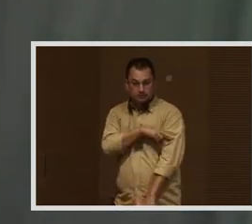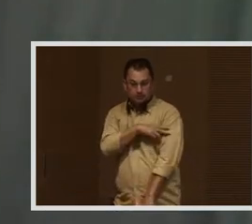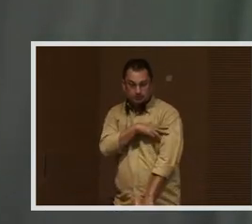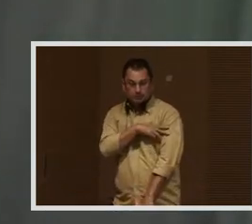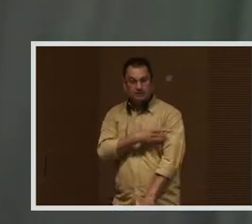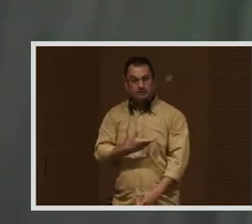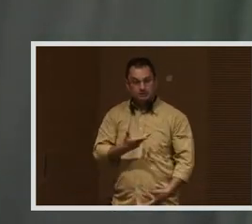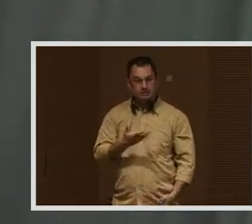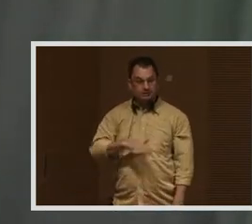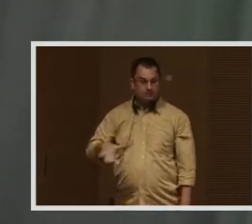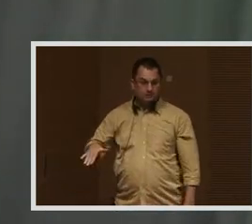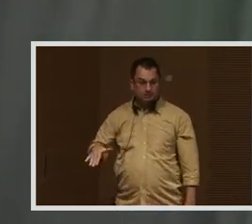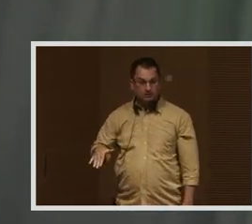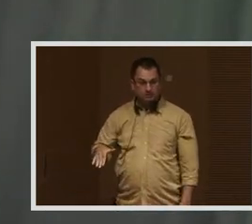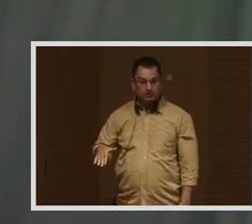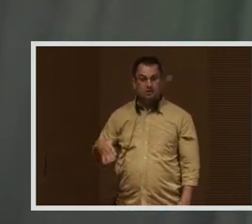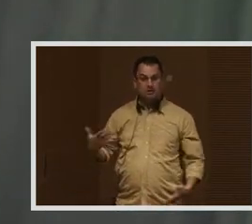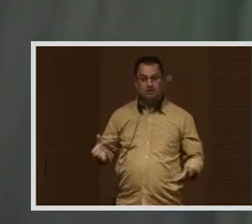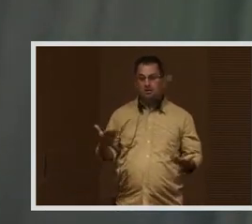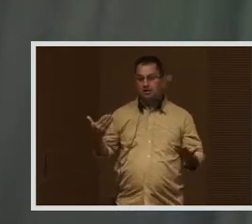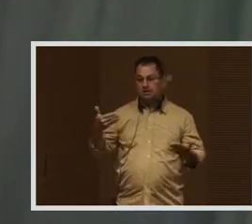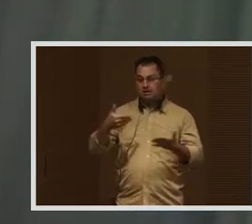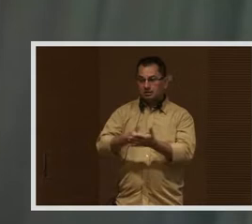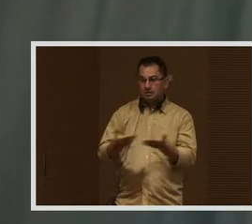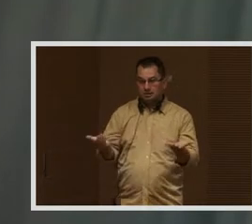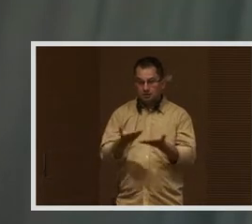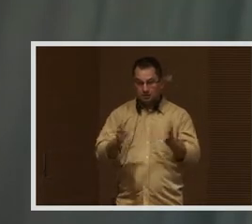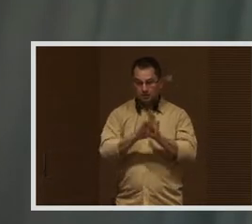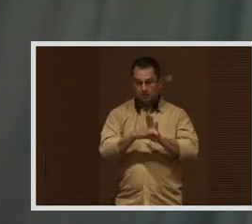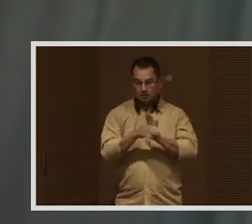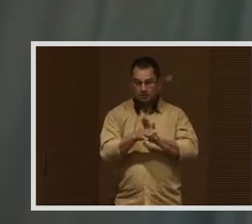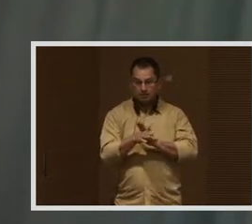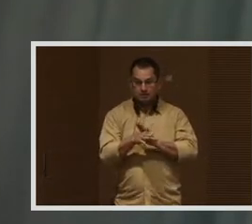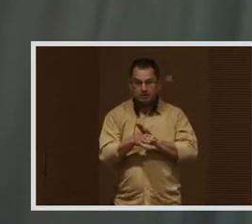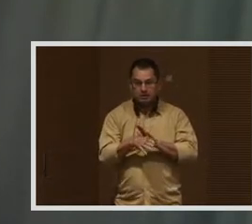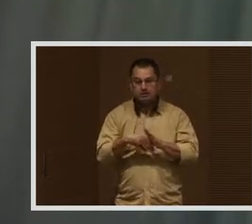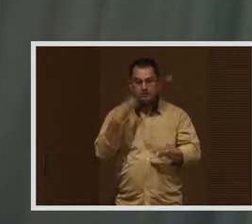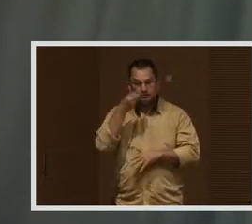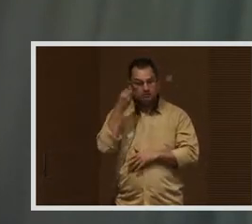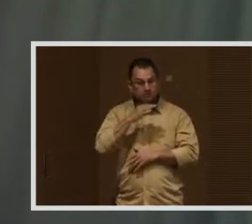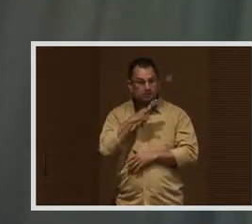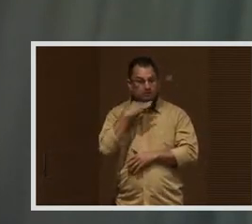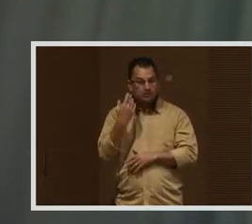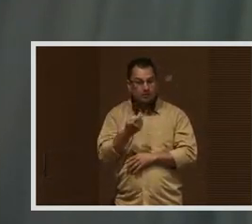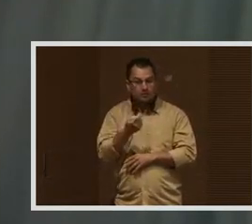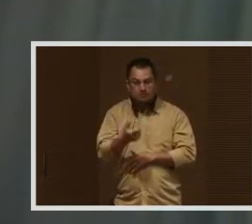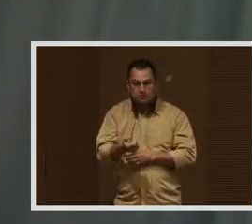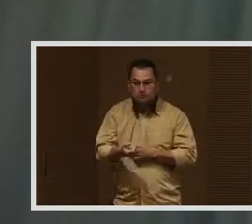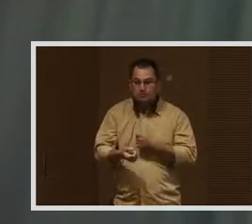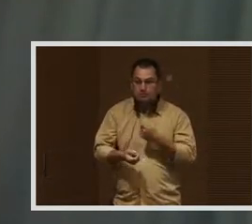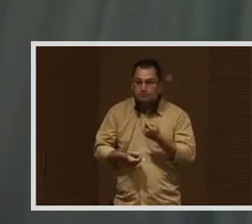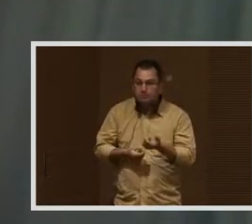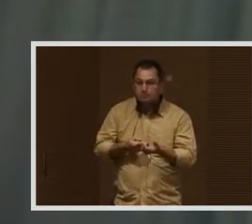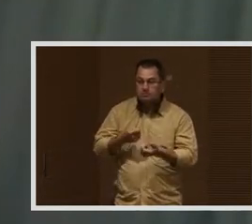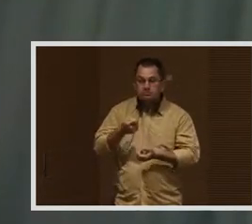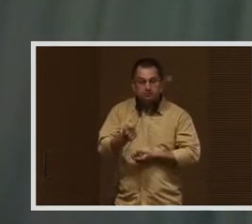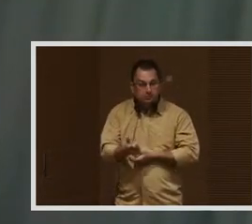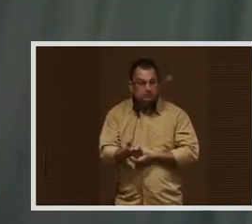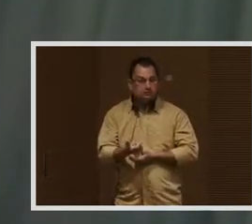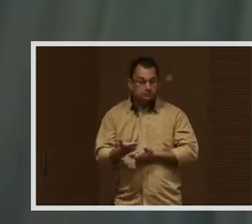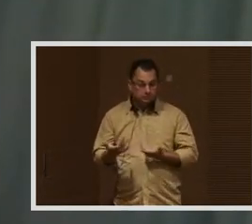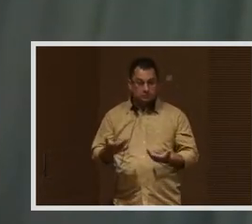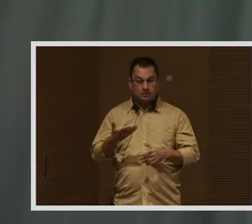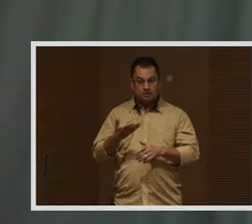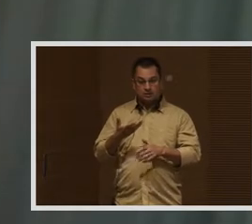comigo até hoje, o conceito de morrer um pouquinho. No intervalo de uma atividade, encontraram